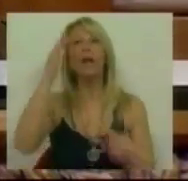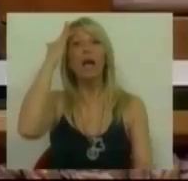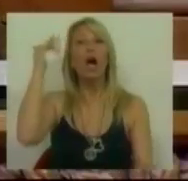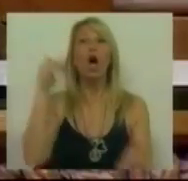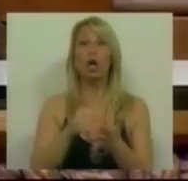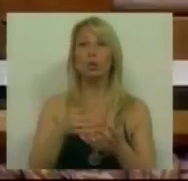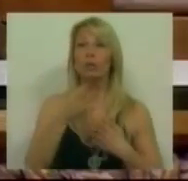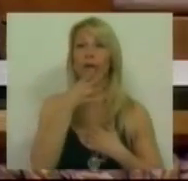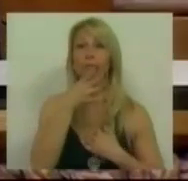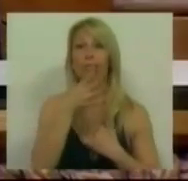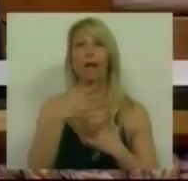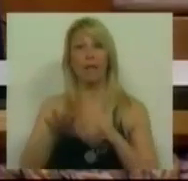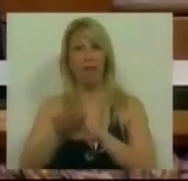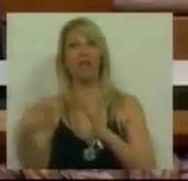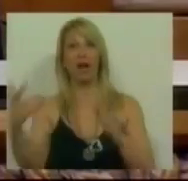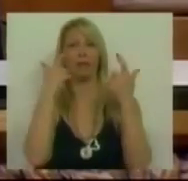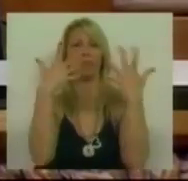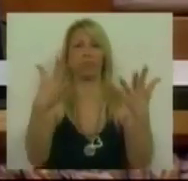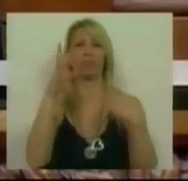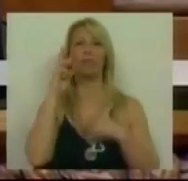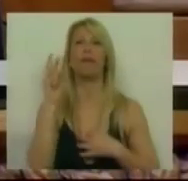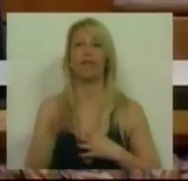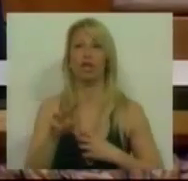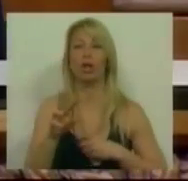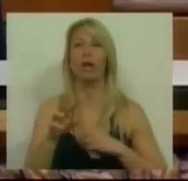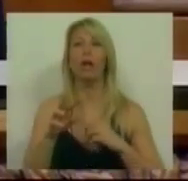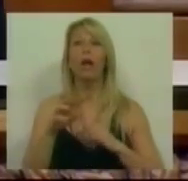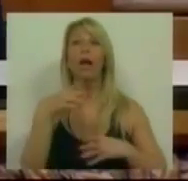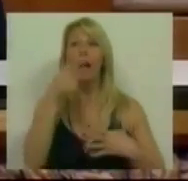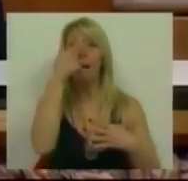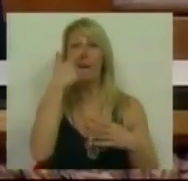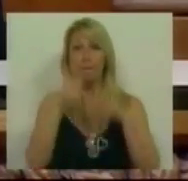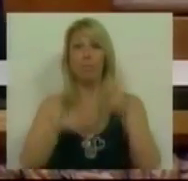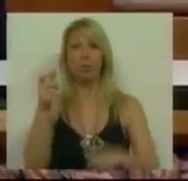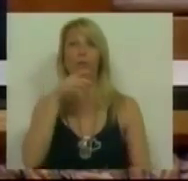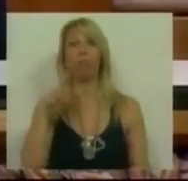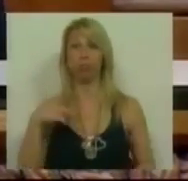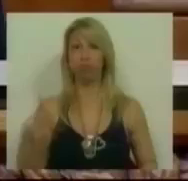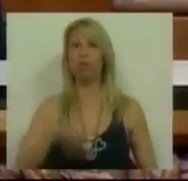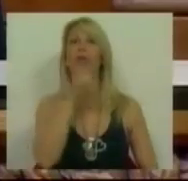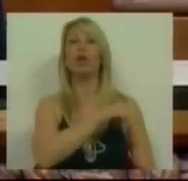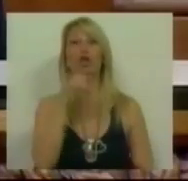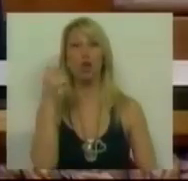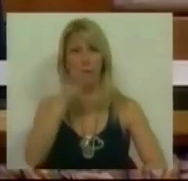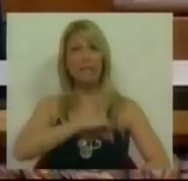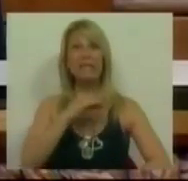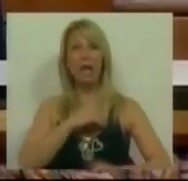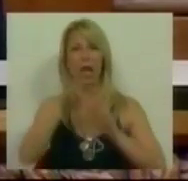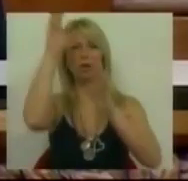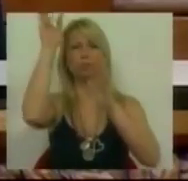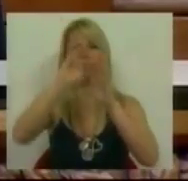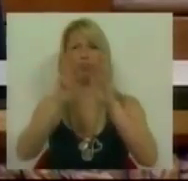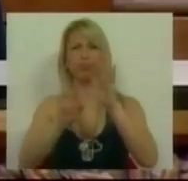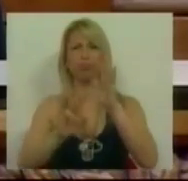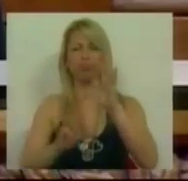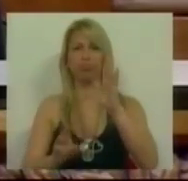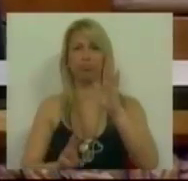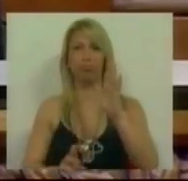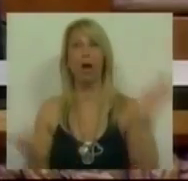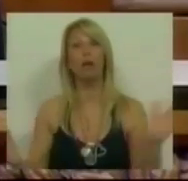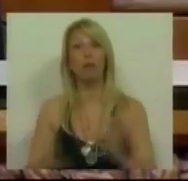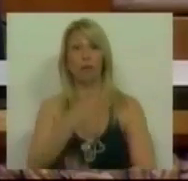da direita estão à vista. Os portugueses sofreram, enquanto todos os salários foram descendo, a segunda maior